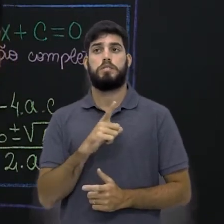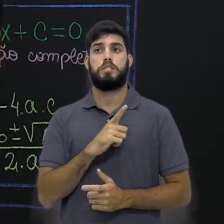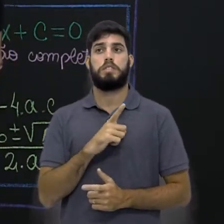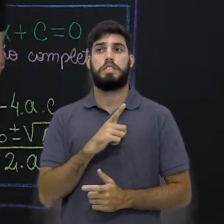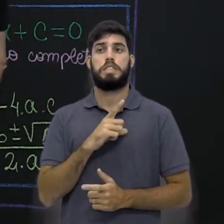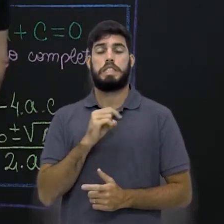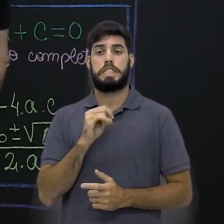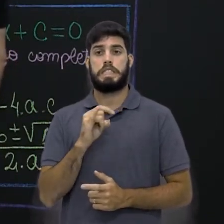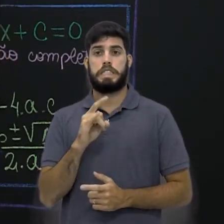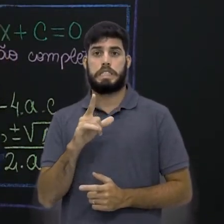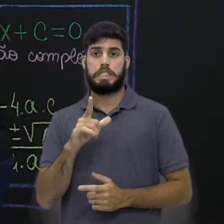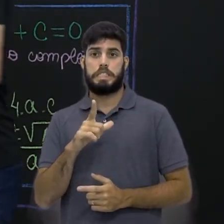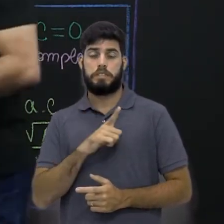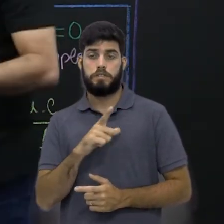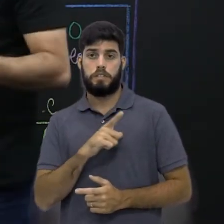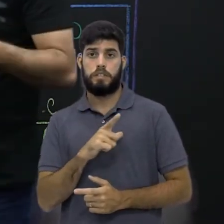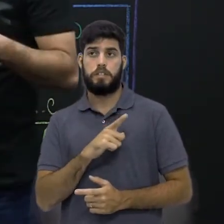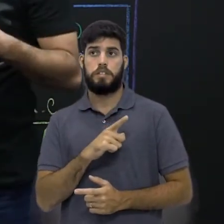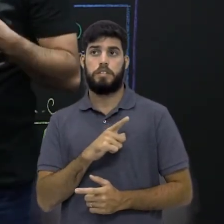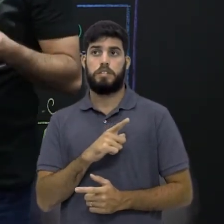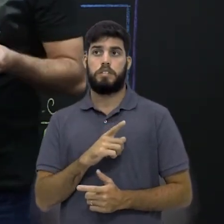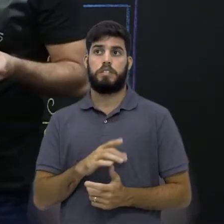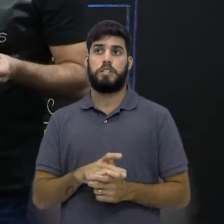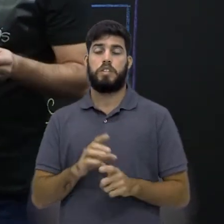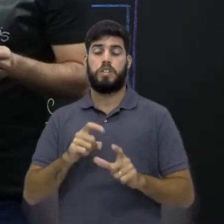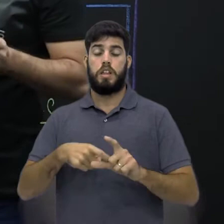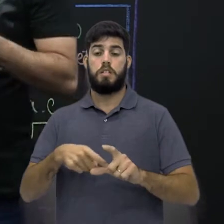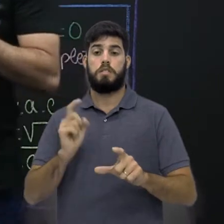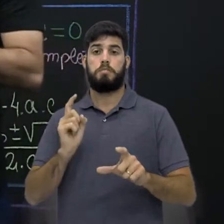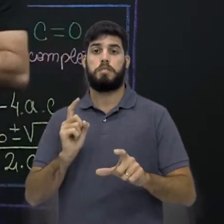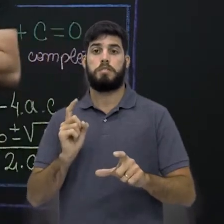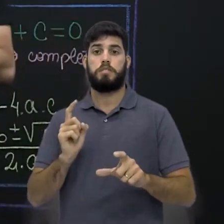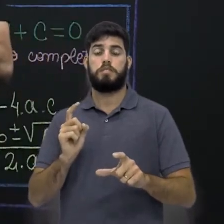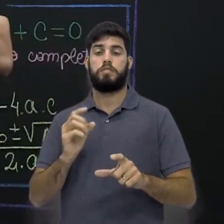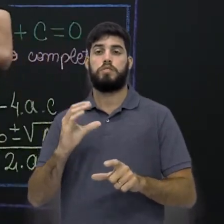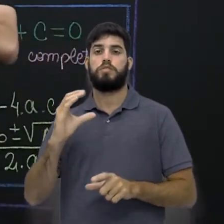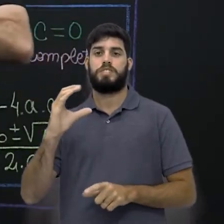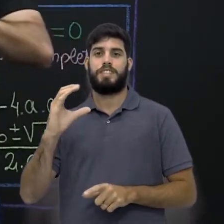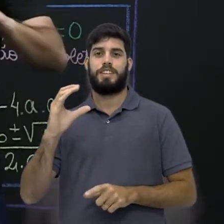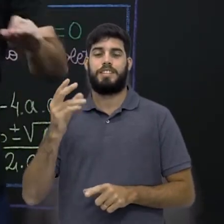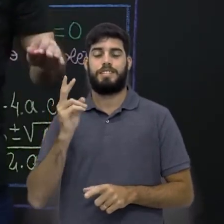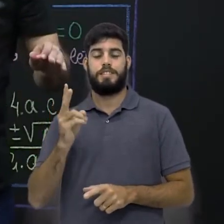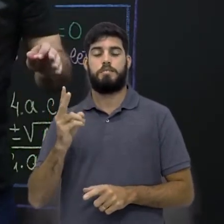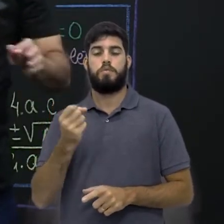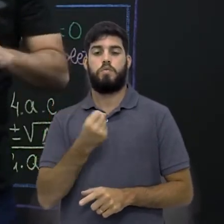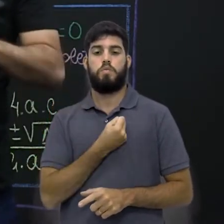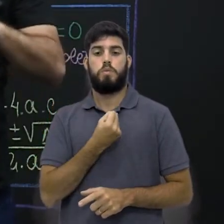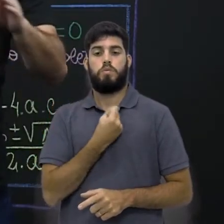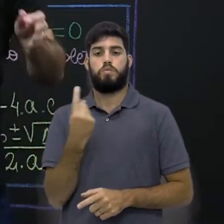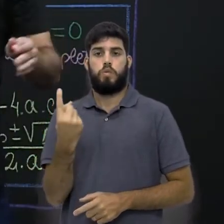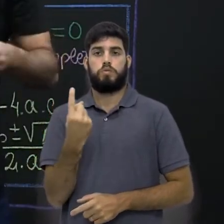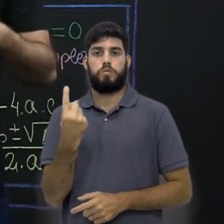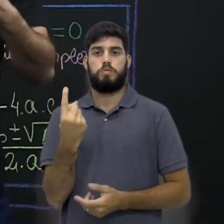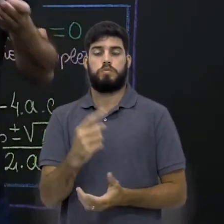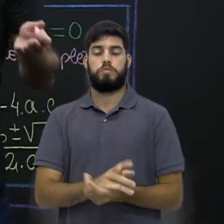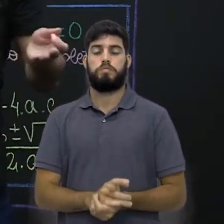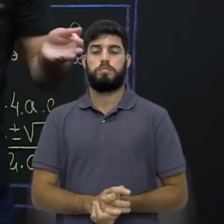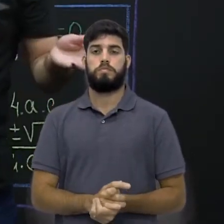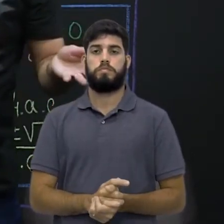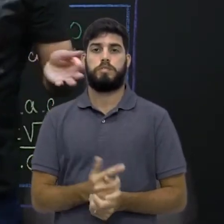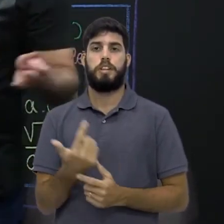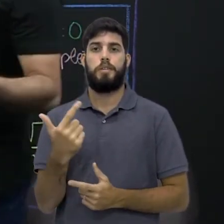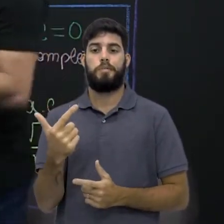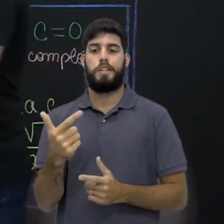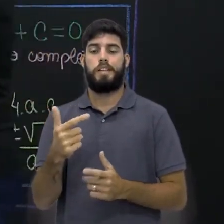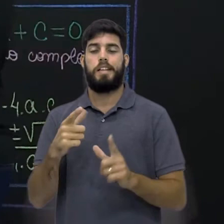você tiver o termo independente, o que é o termo independente? É o número que está sem o x, sem a letra ou sem a